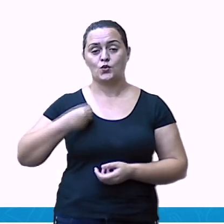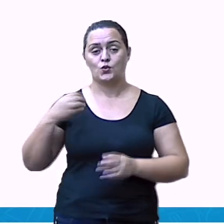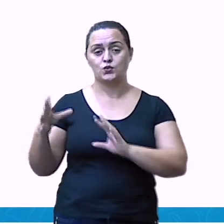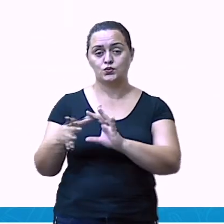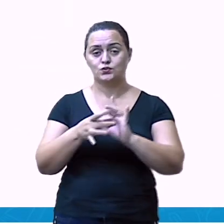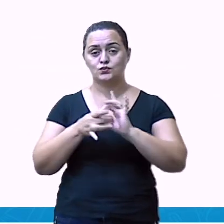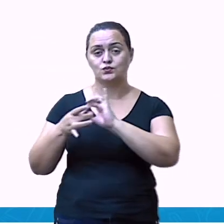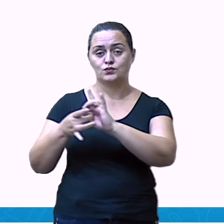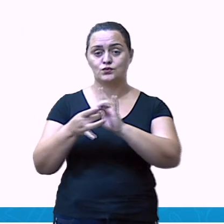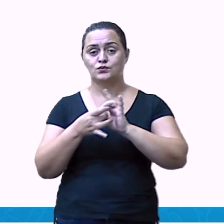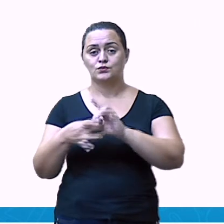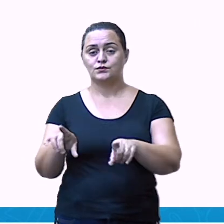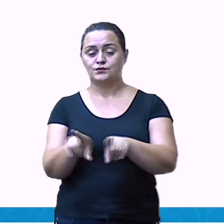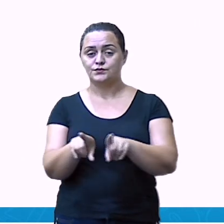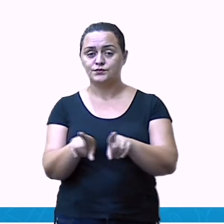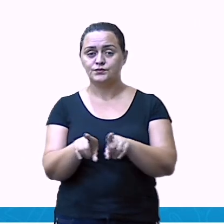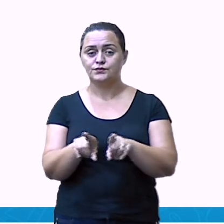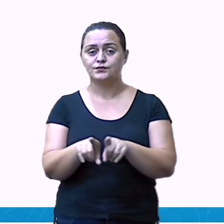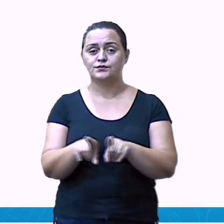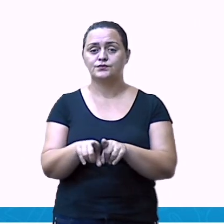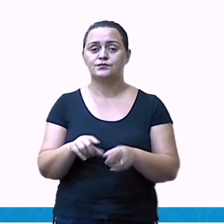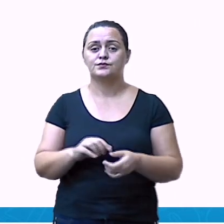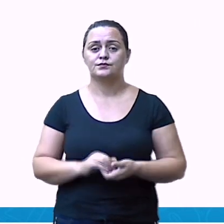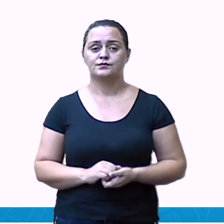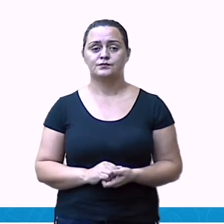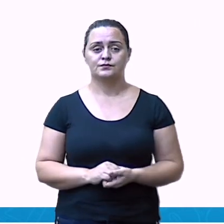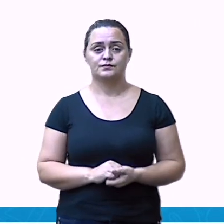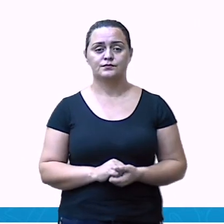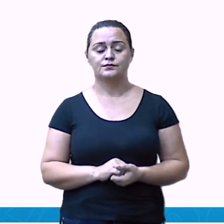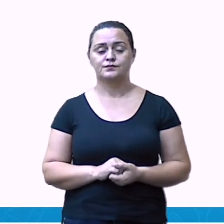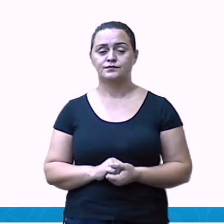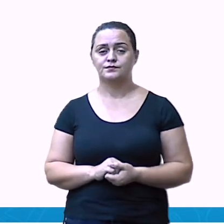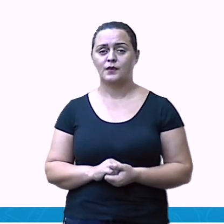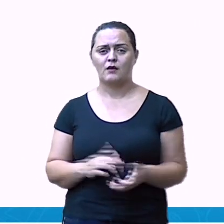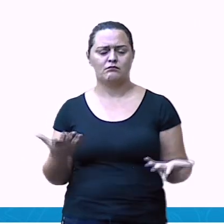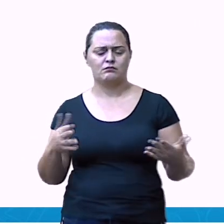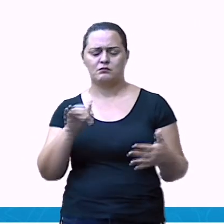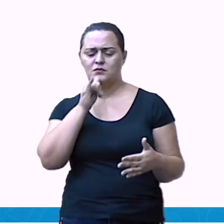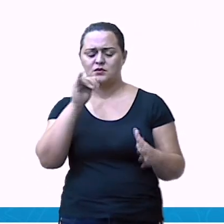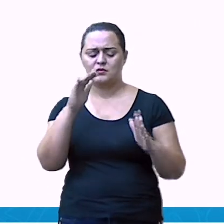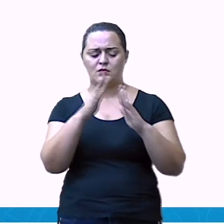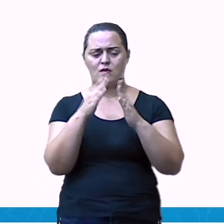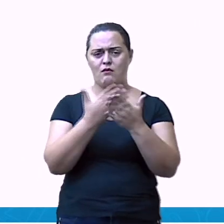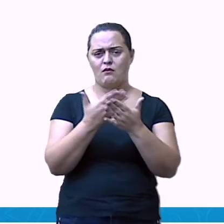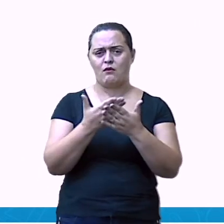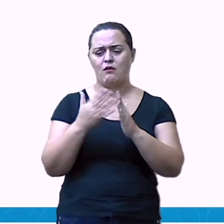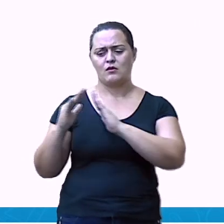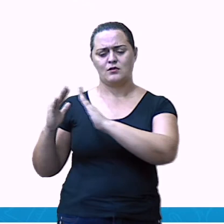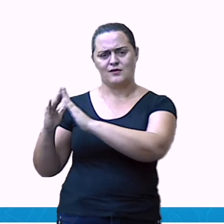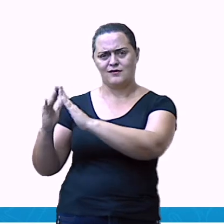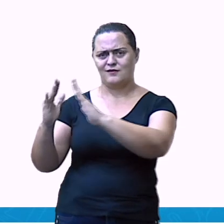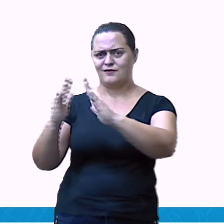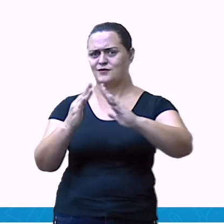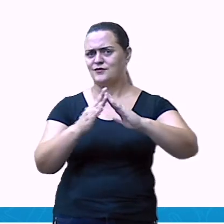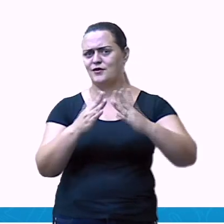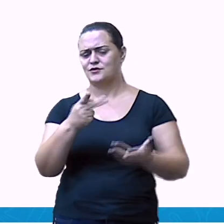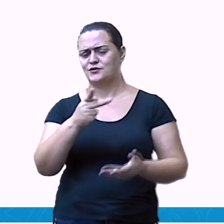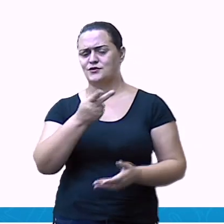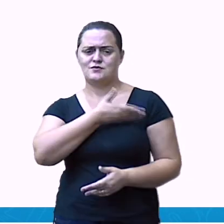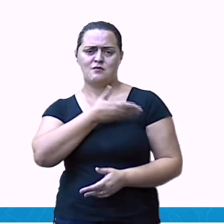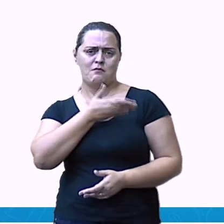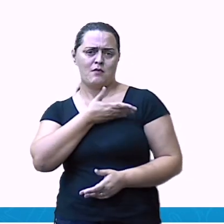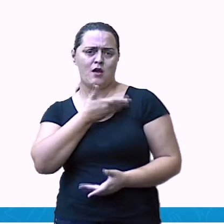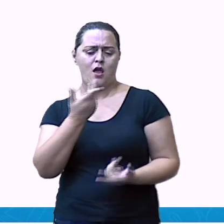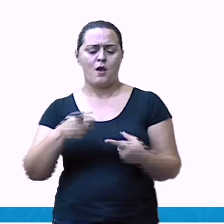seus relacionamentos, na escola, na vizinhança, com seus coleguinhas, em casa, com os